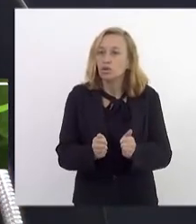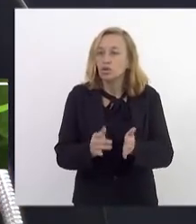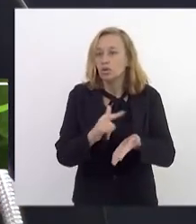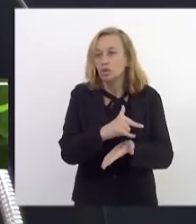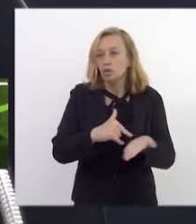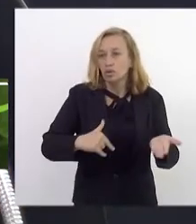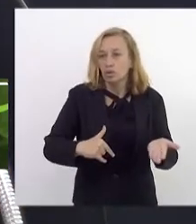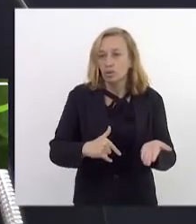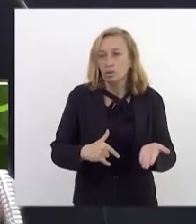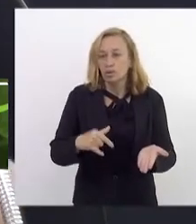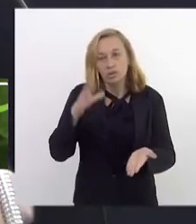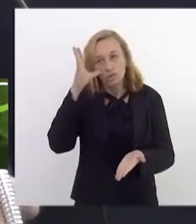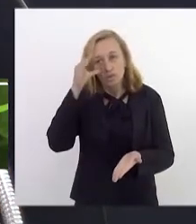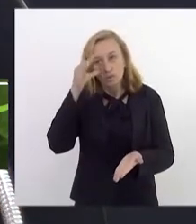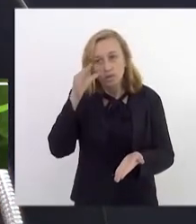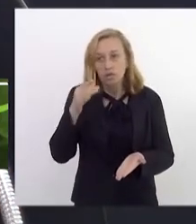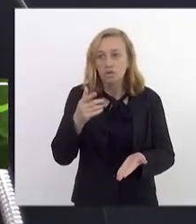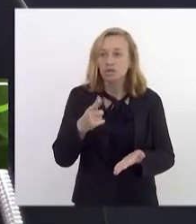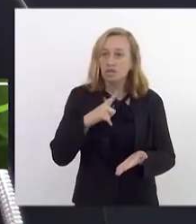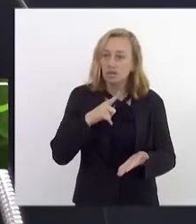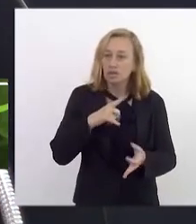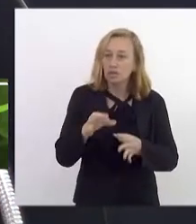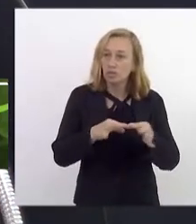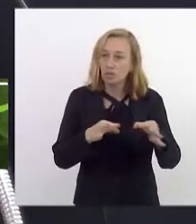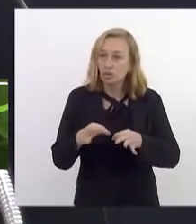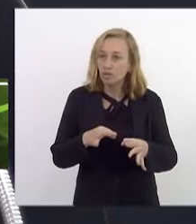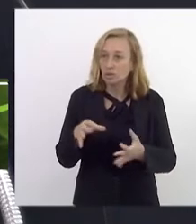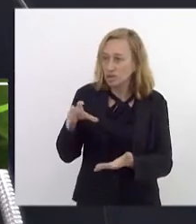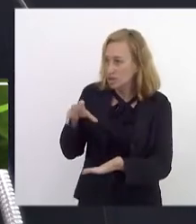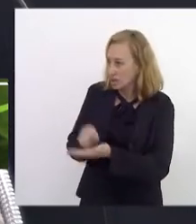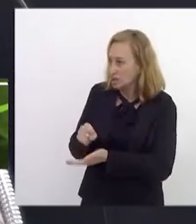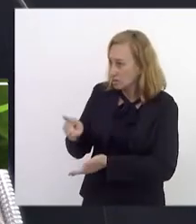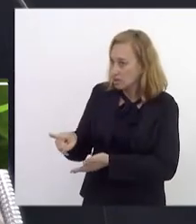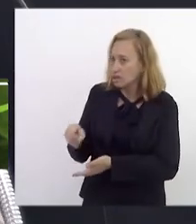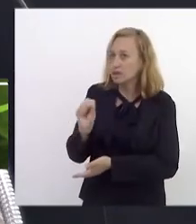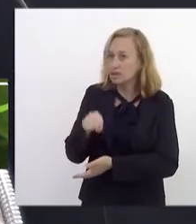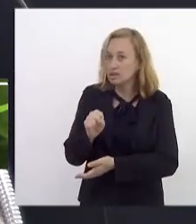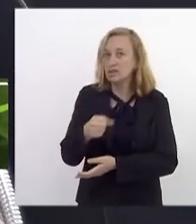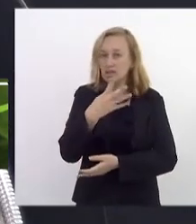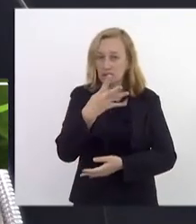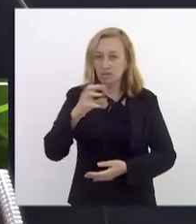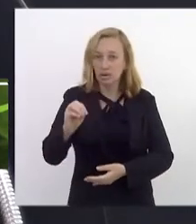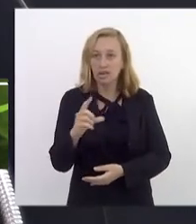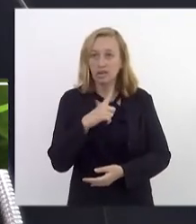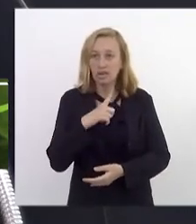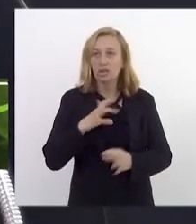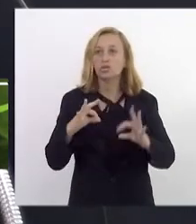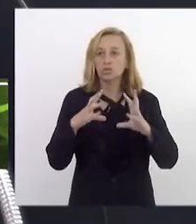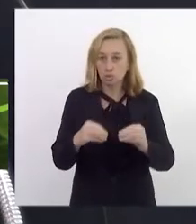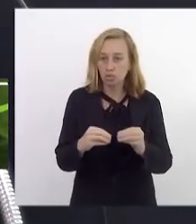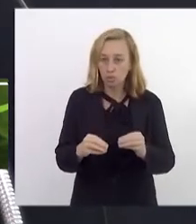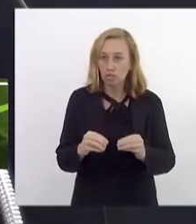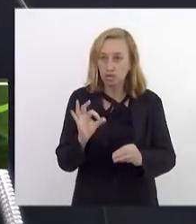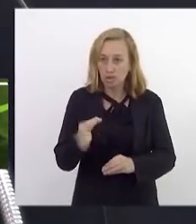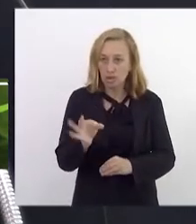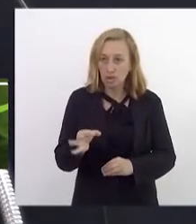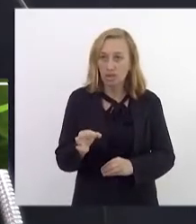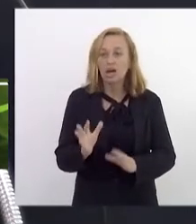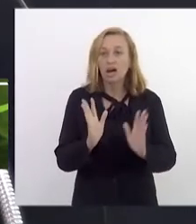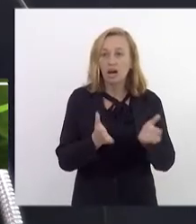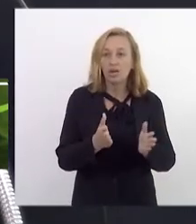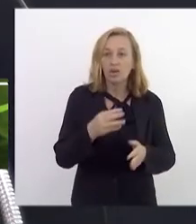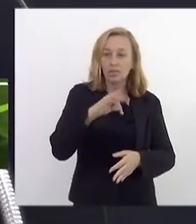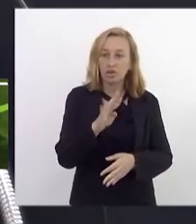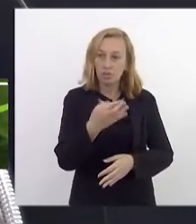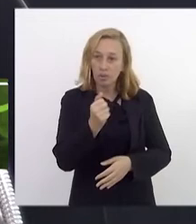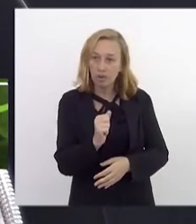que tem o interesse em aderir ao programa. E vocês arquivam isso? Sim, desses 40, a gente tem tudo direitinho. Agora, da região